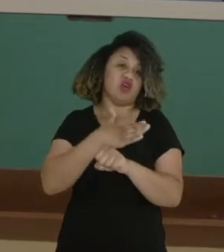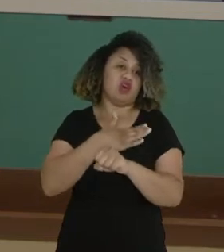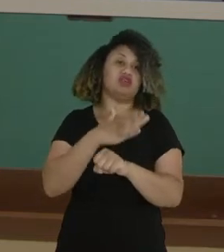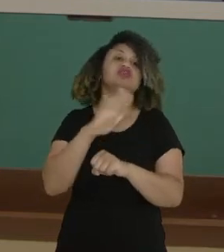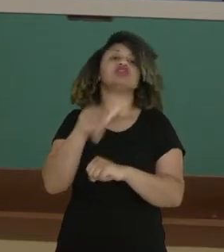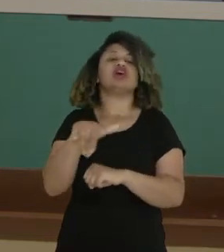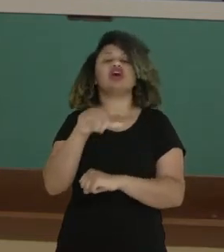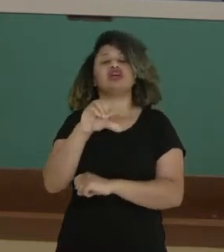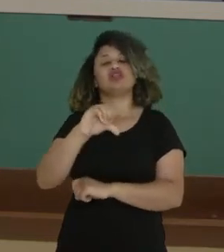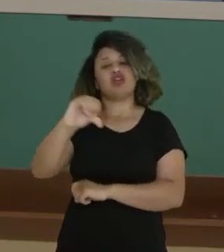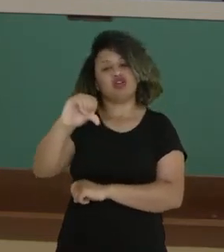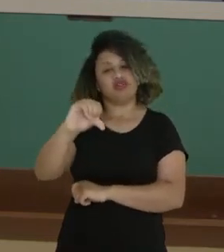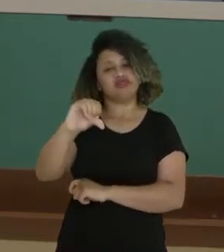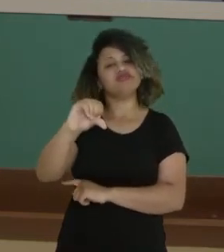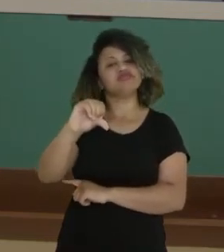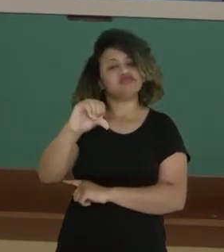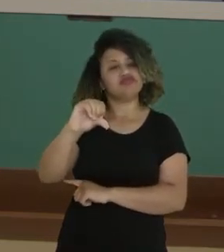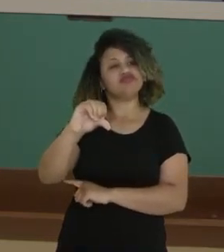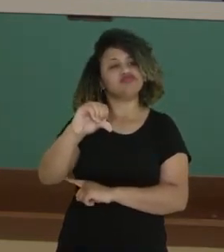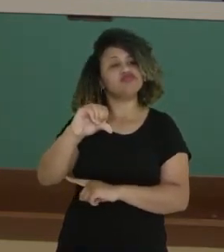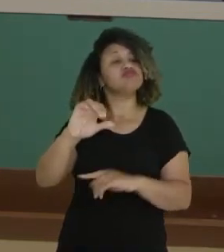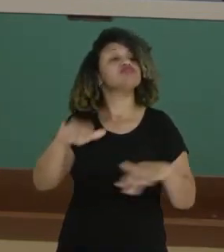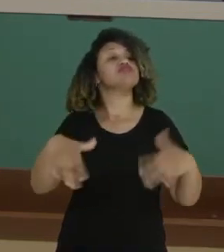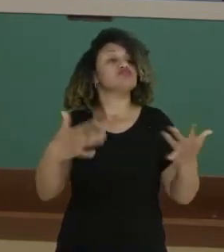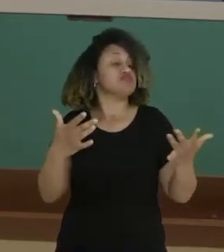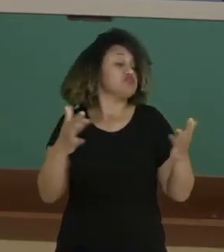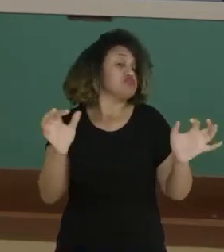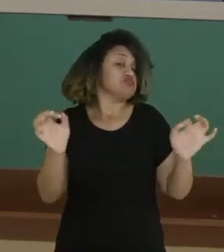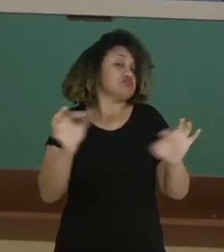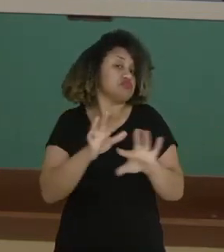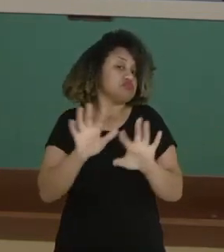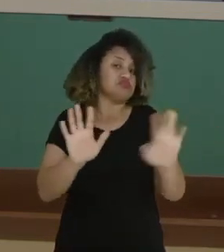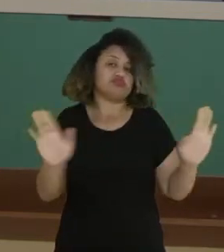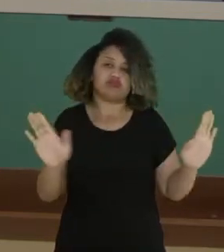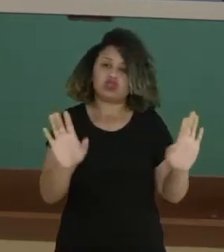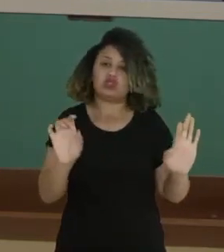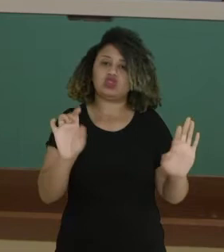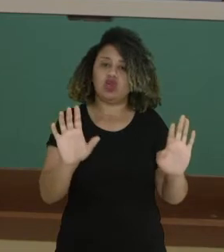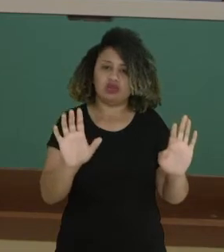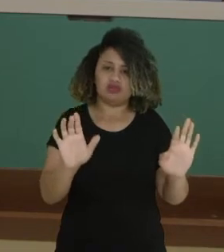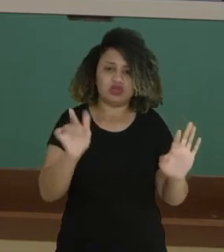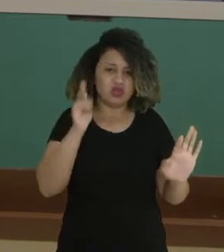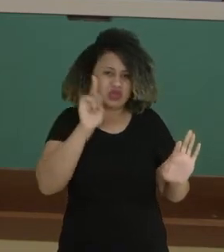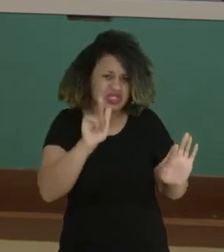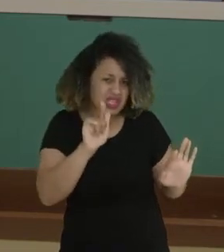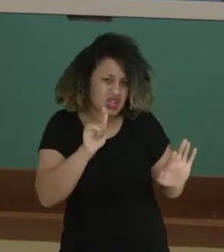60 deu 9. E acabou. Simples assim. Conseguiu?